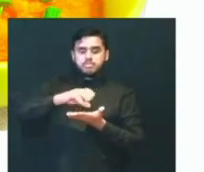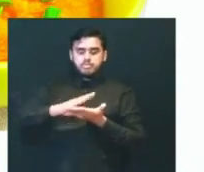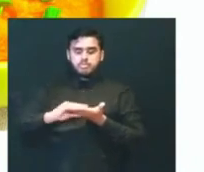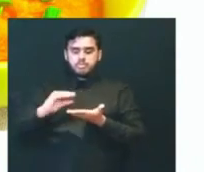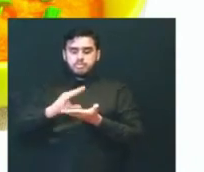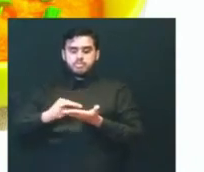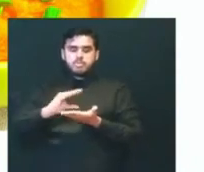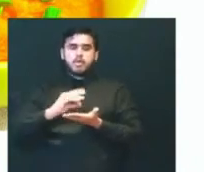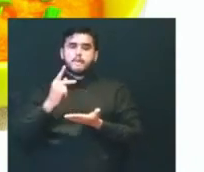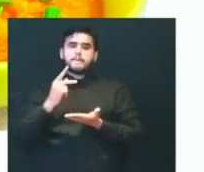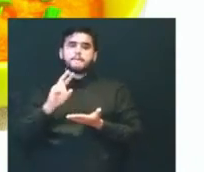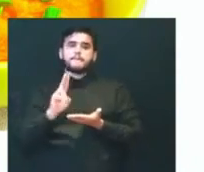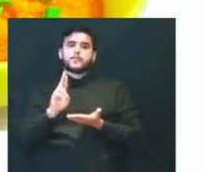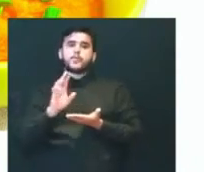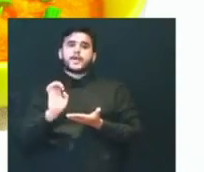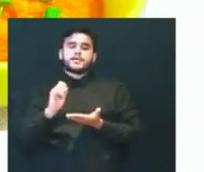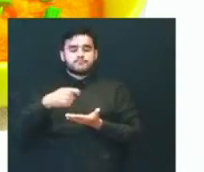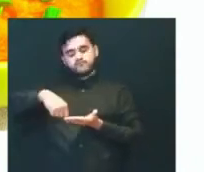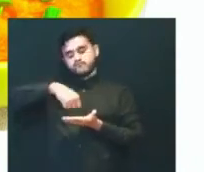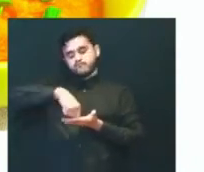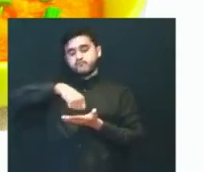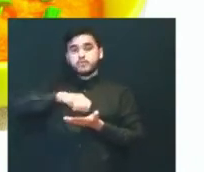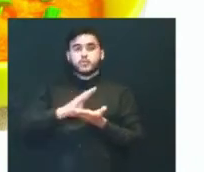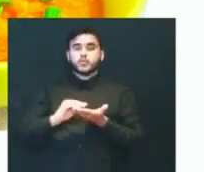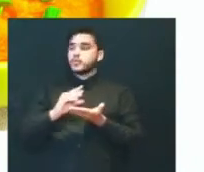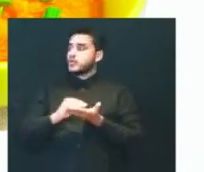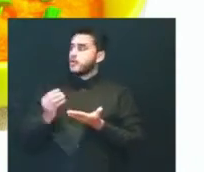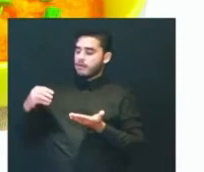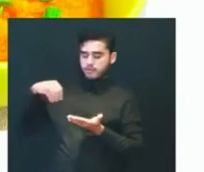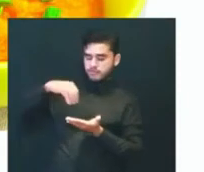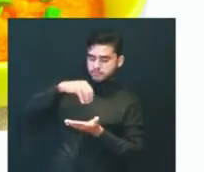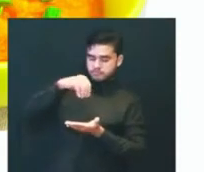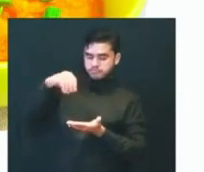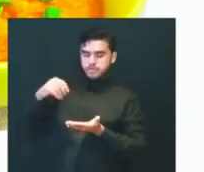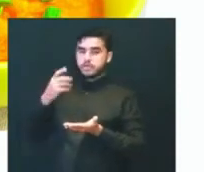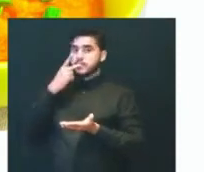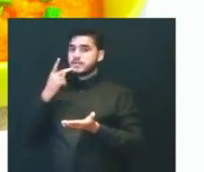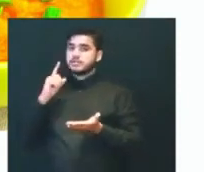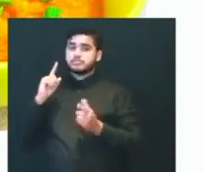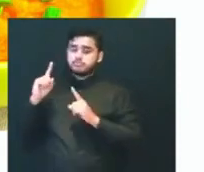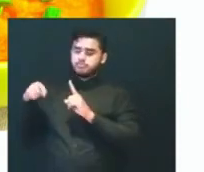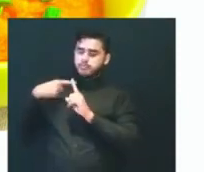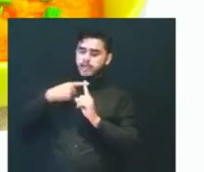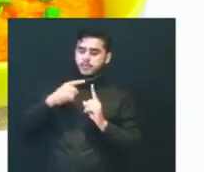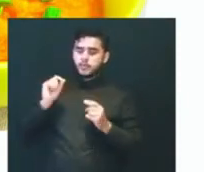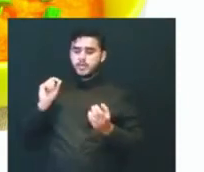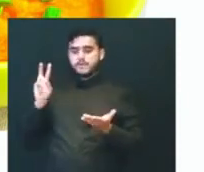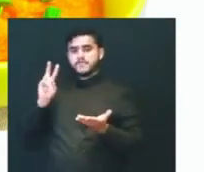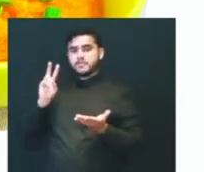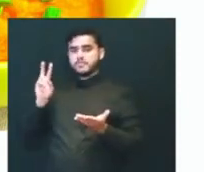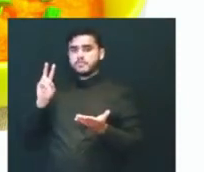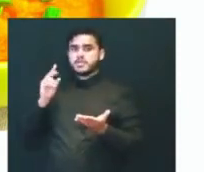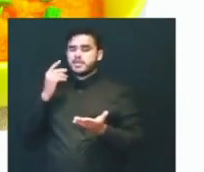coloca um suplemento sem sabor. Então, isso vai dando calorias a mais para aquela refeição, sem